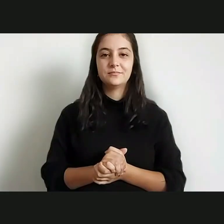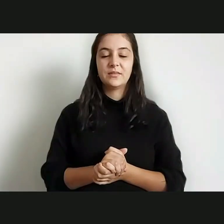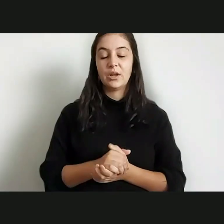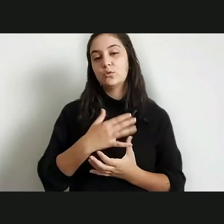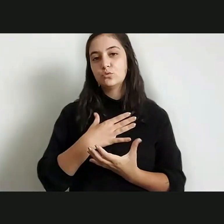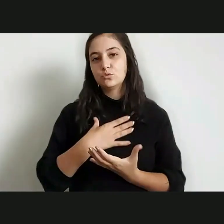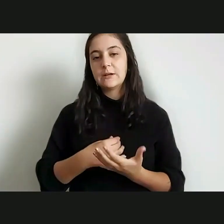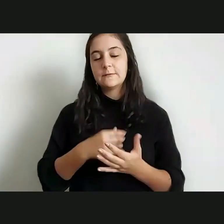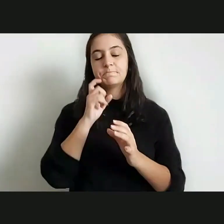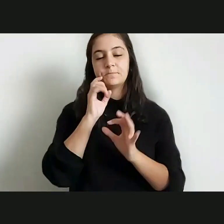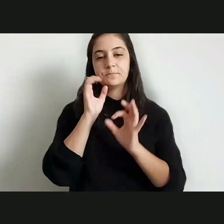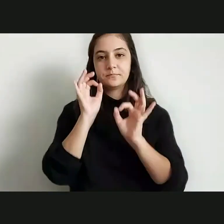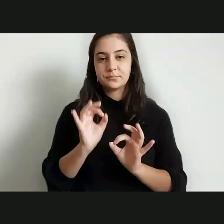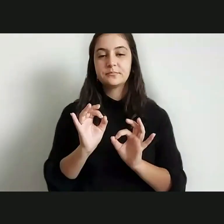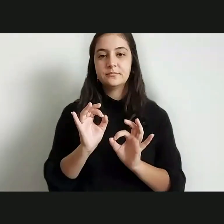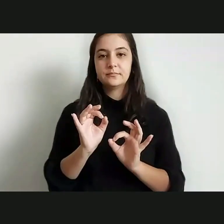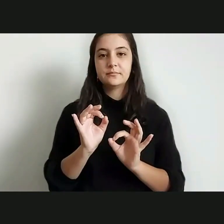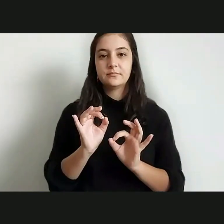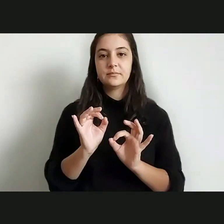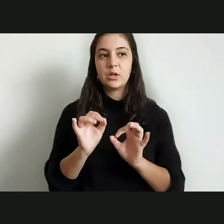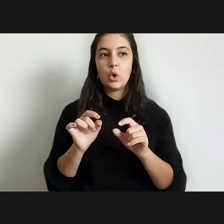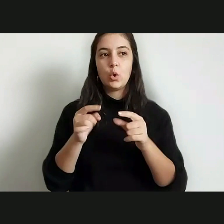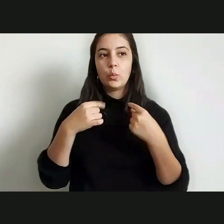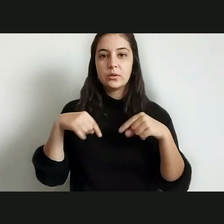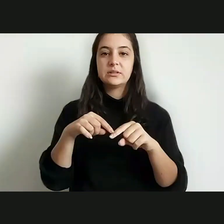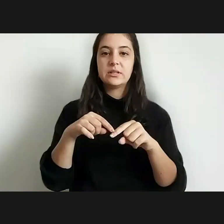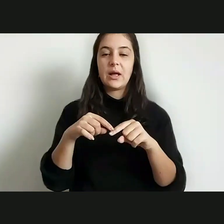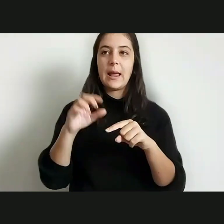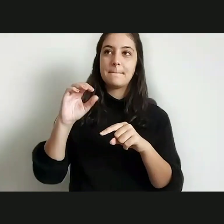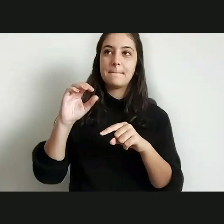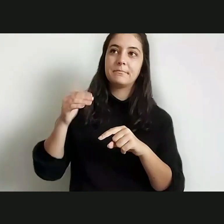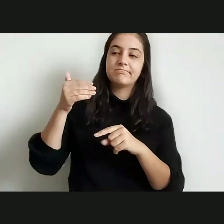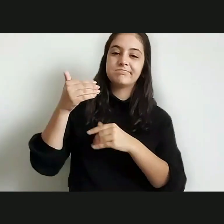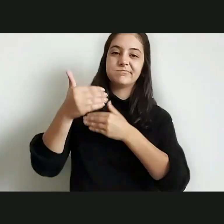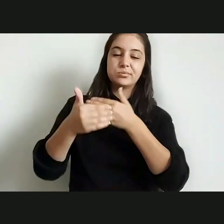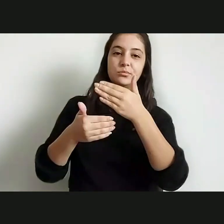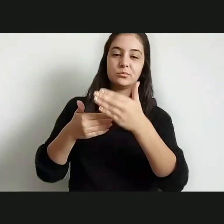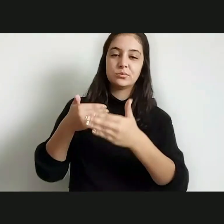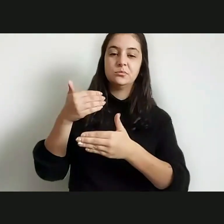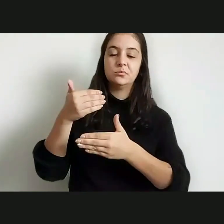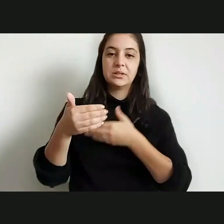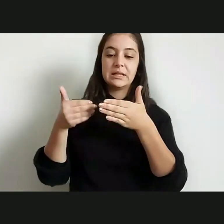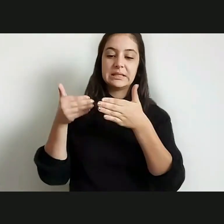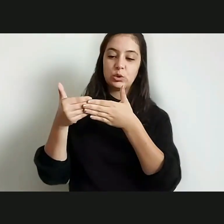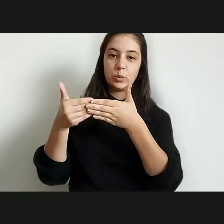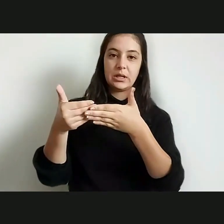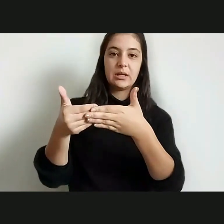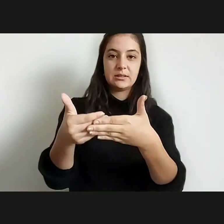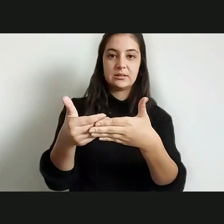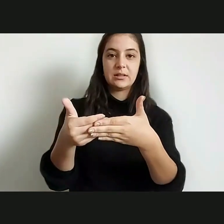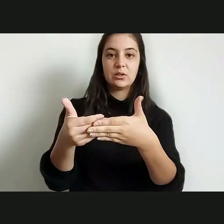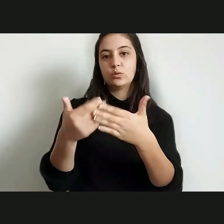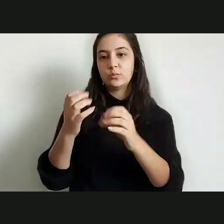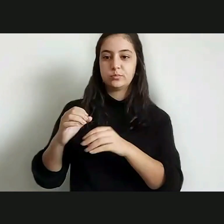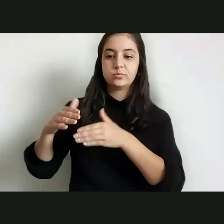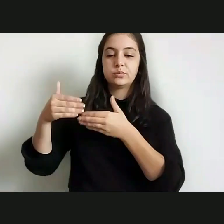garantir que esta é uma sessão de um primeiro ciclo que vem na sequência do primeiro ciclo de